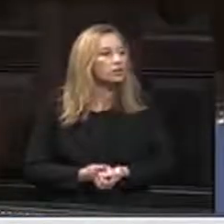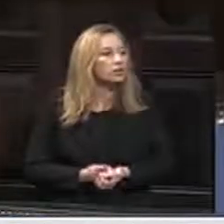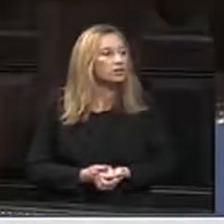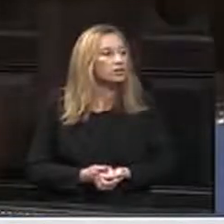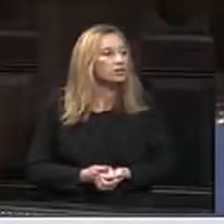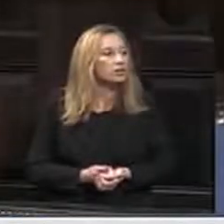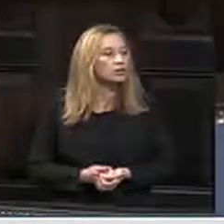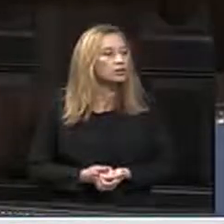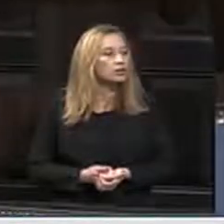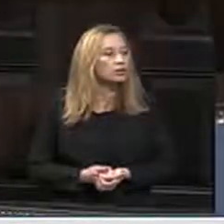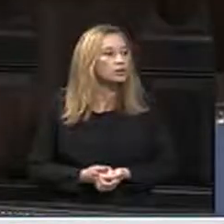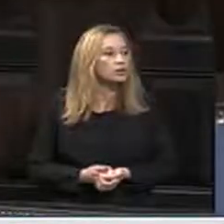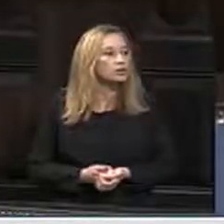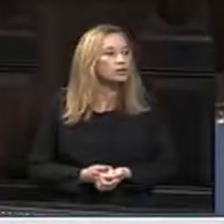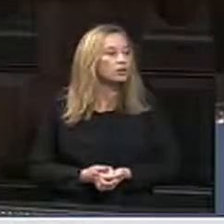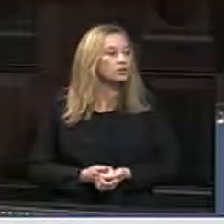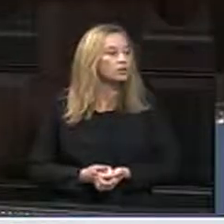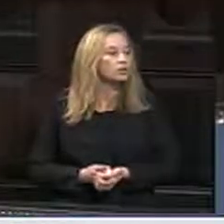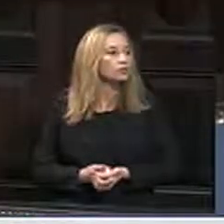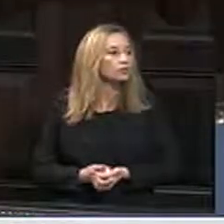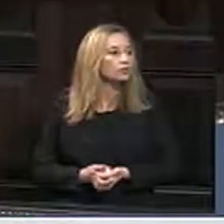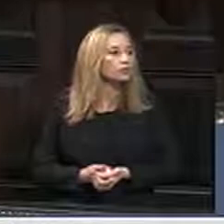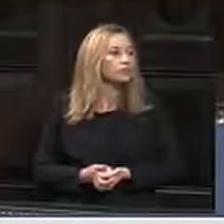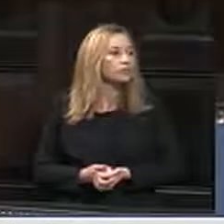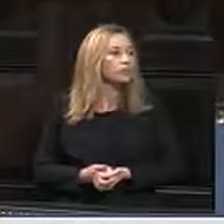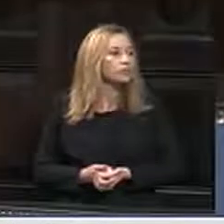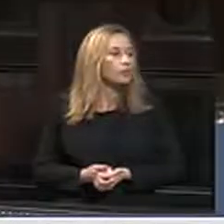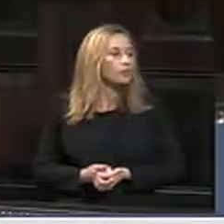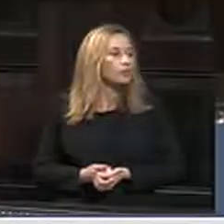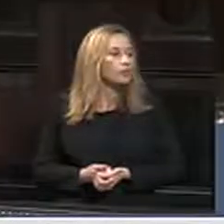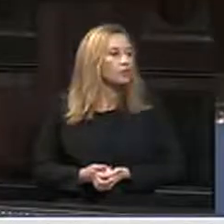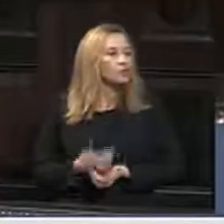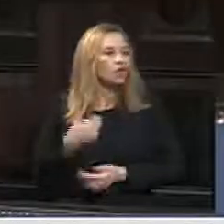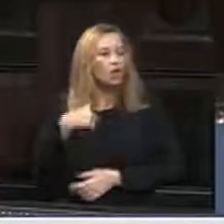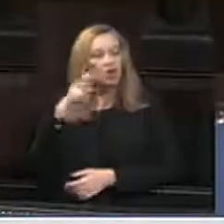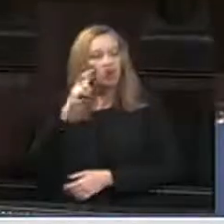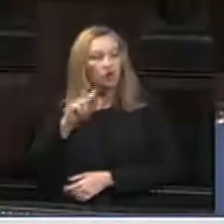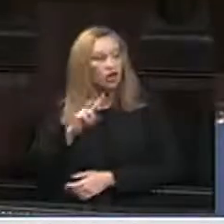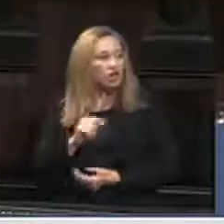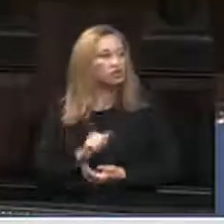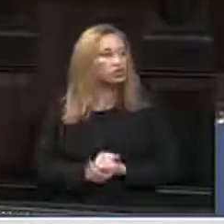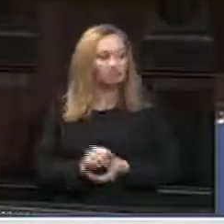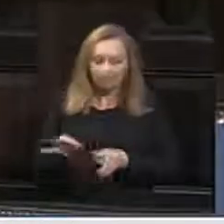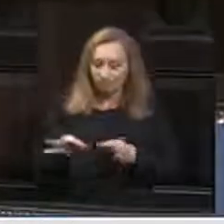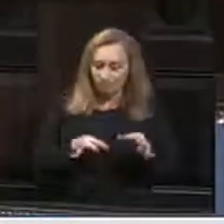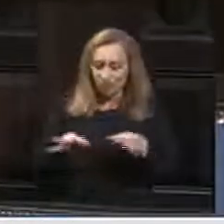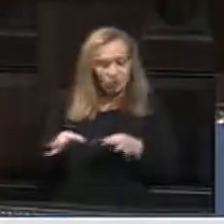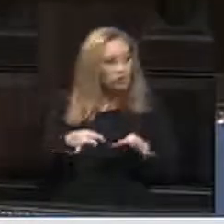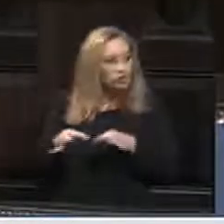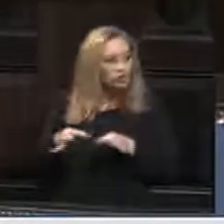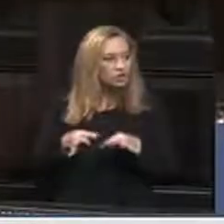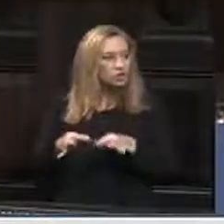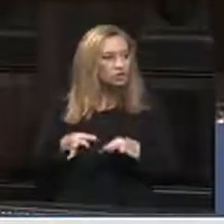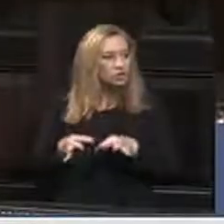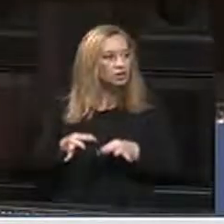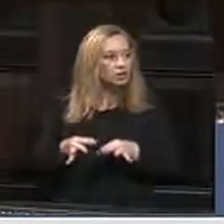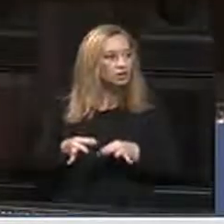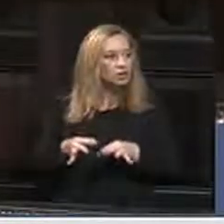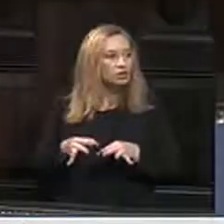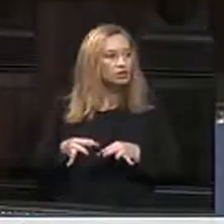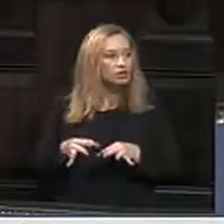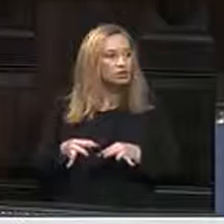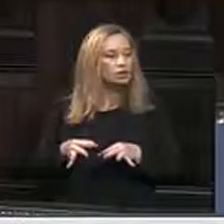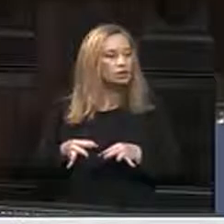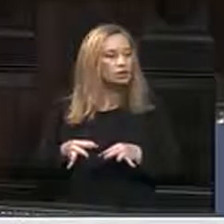ancestralidade, é difícil de existir contemporaneidade. De maneira que eu vejo esse projeto, a acolhida dele por